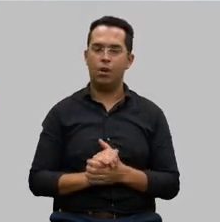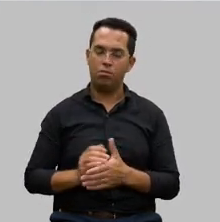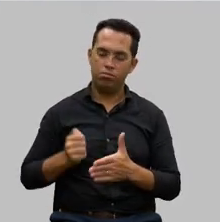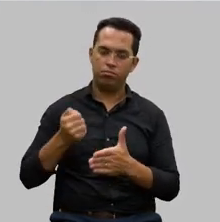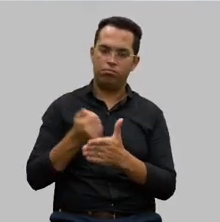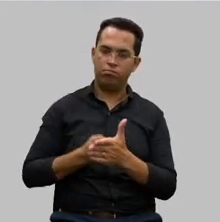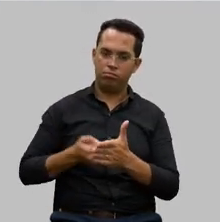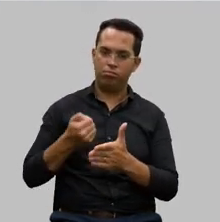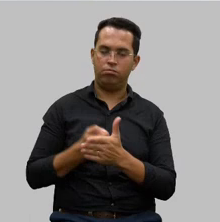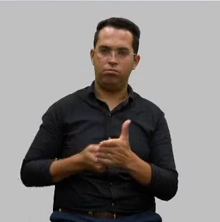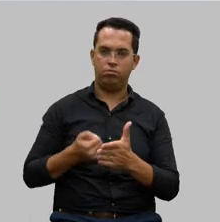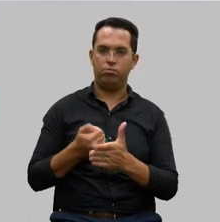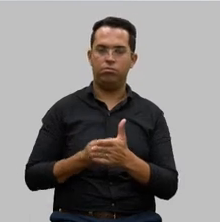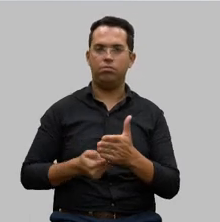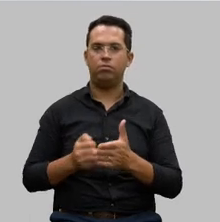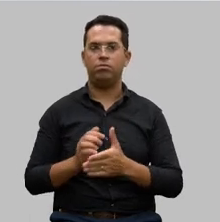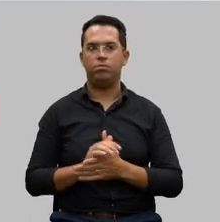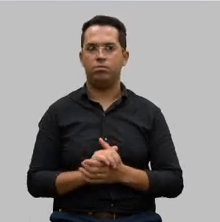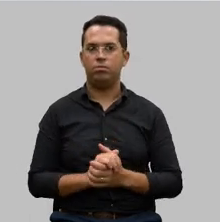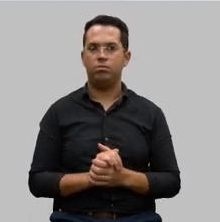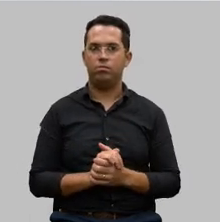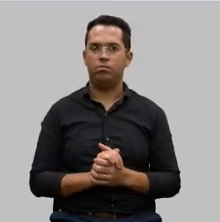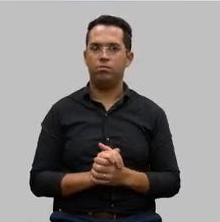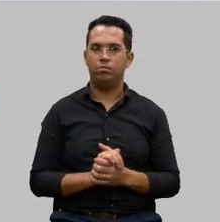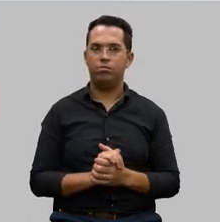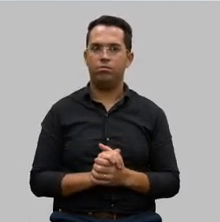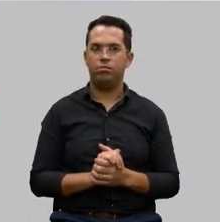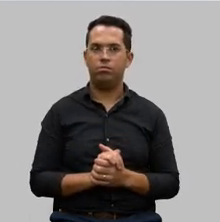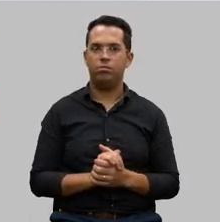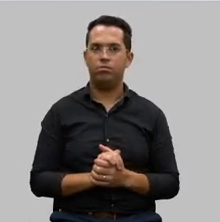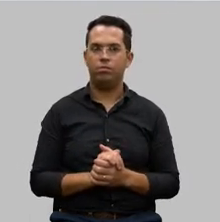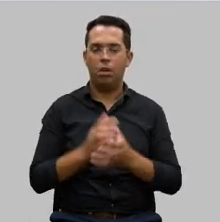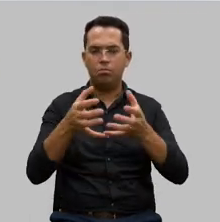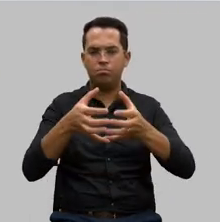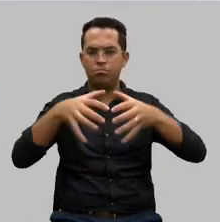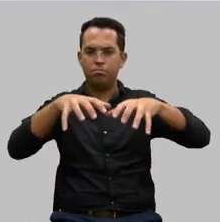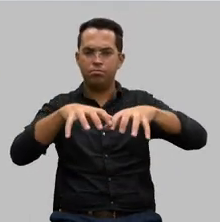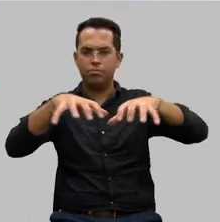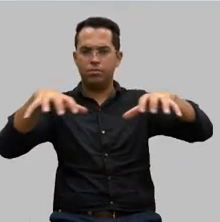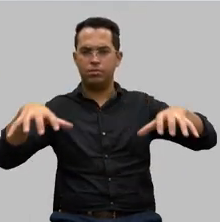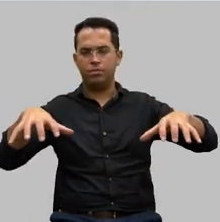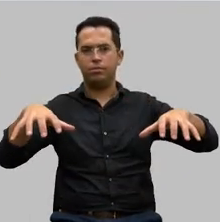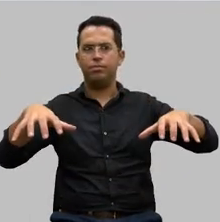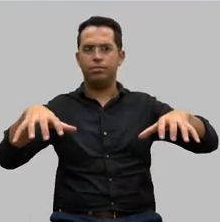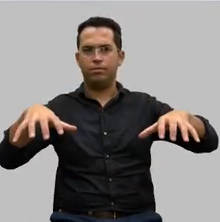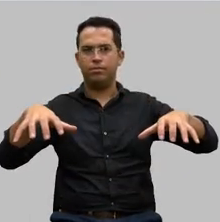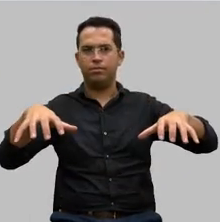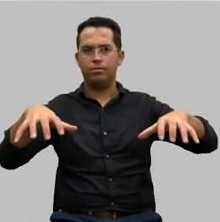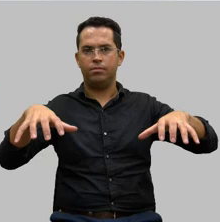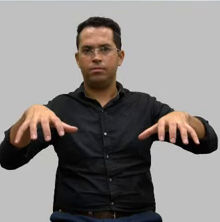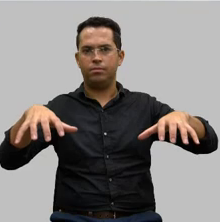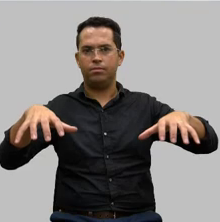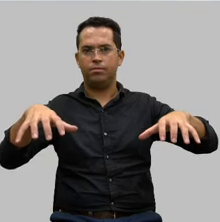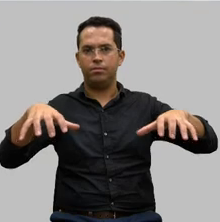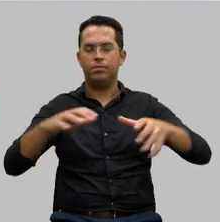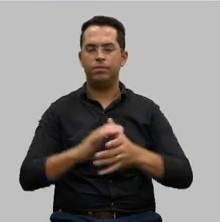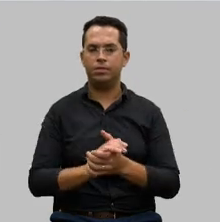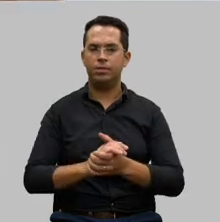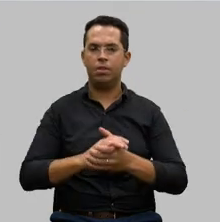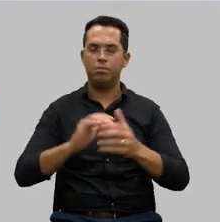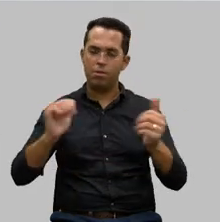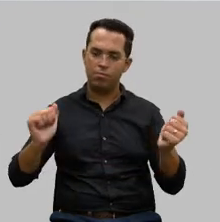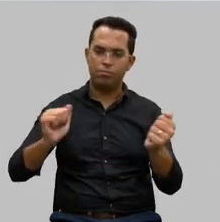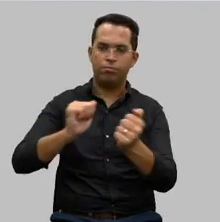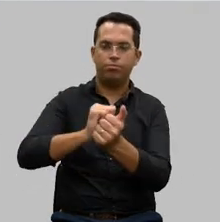são imensas Então tem que ser coisas separadas vamos fazer separados eles fazem reivindicação dele nós idosos fazemos as nossas porque tem